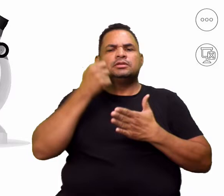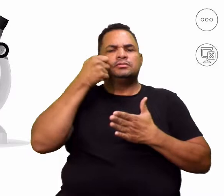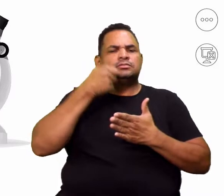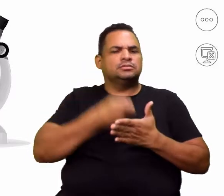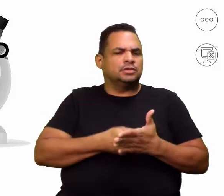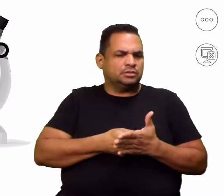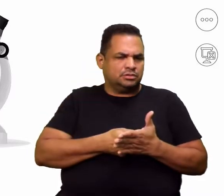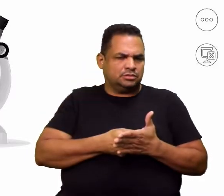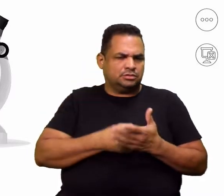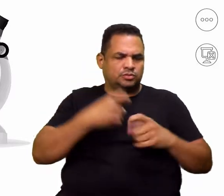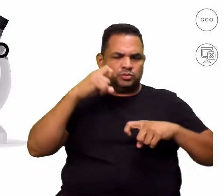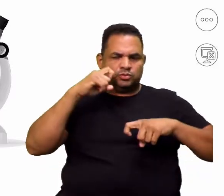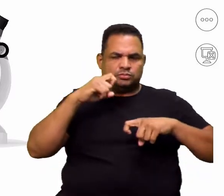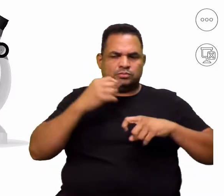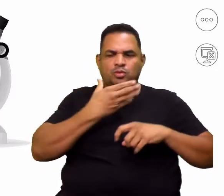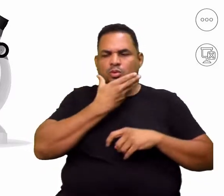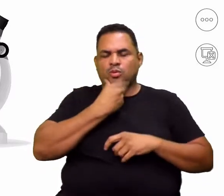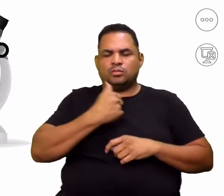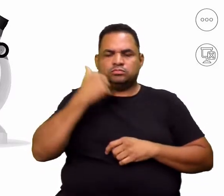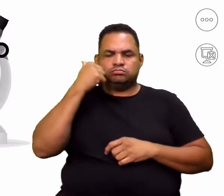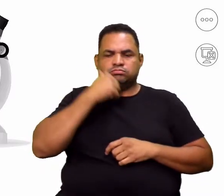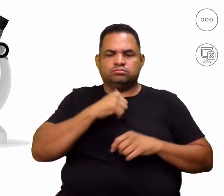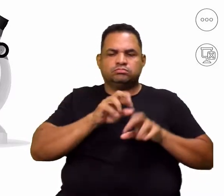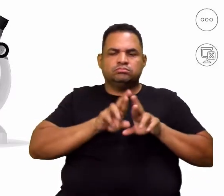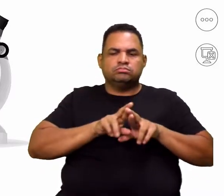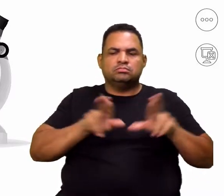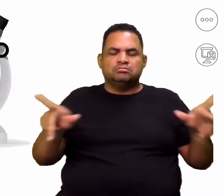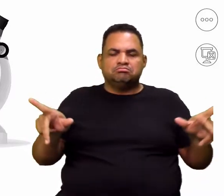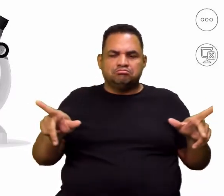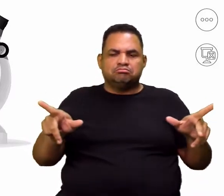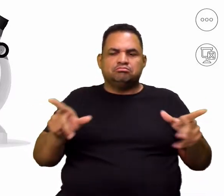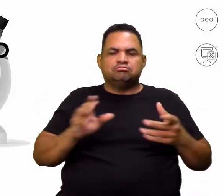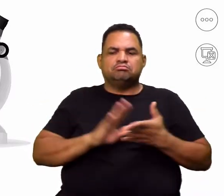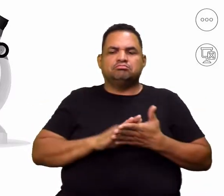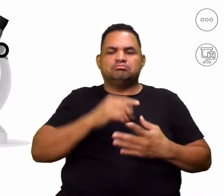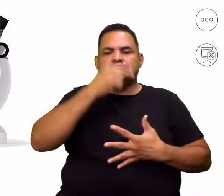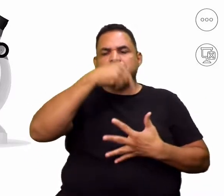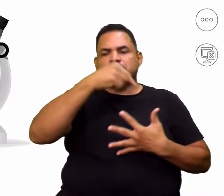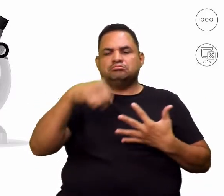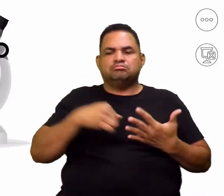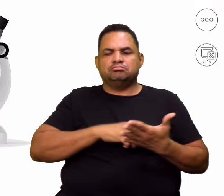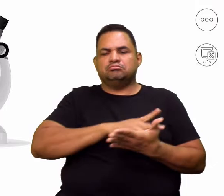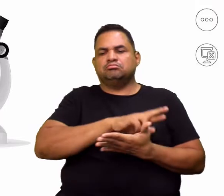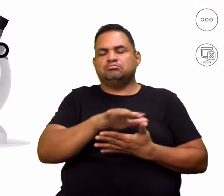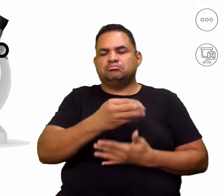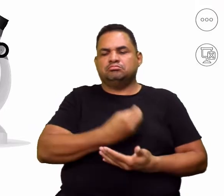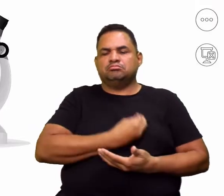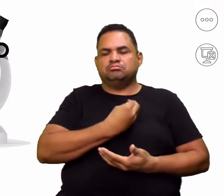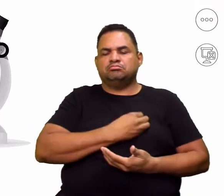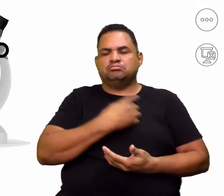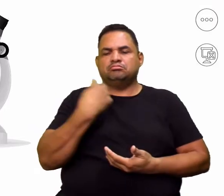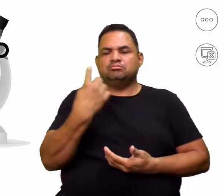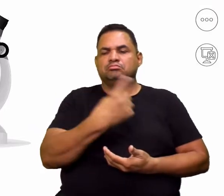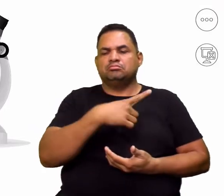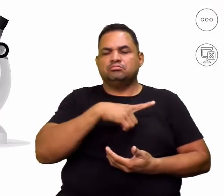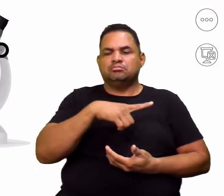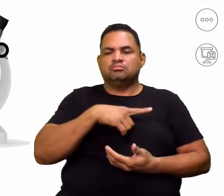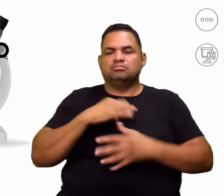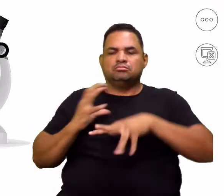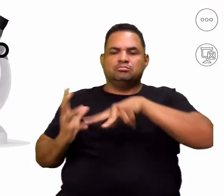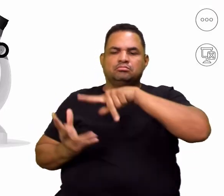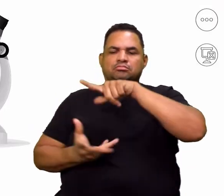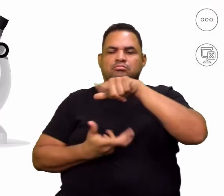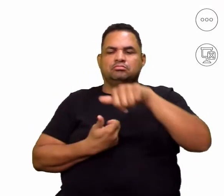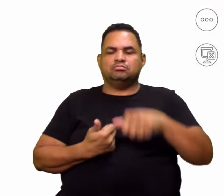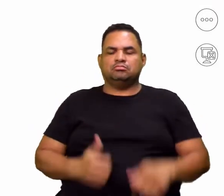determinar o sexo nas diferentes espécies, nessa grande diversidade de seres vivos que nós temos aqui no planeta,